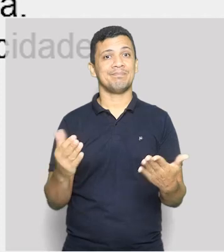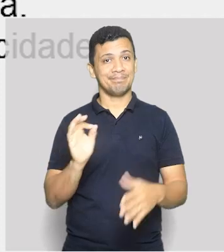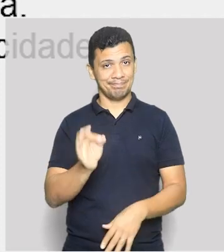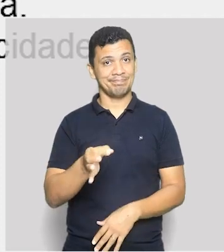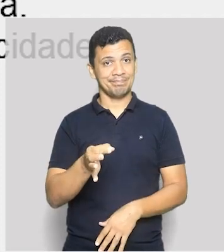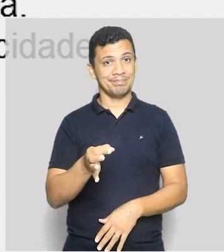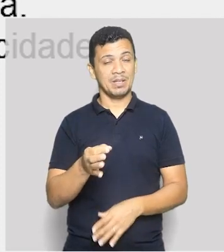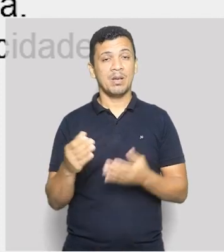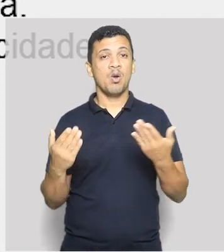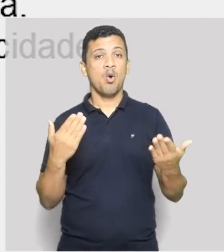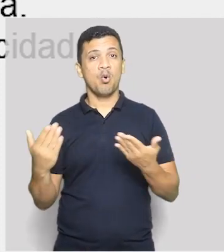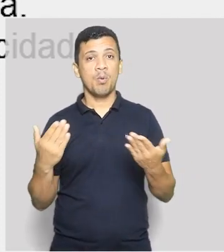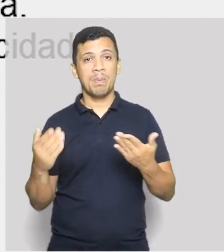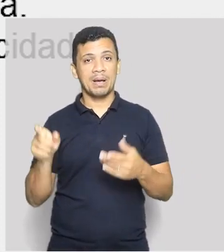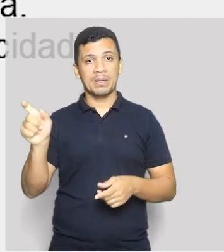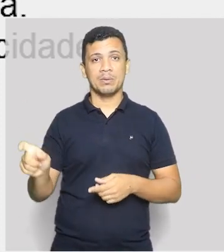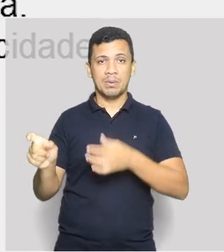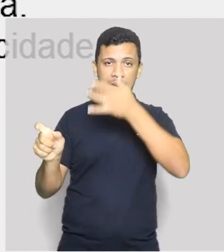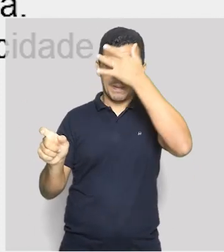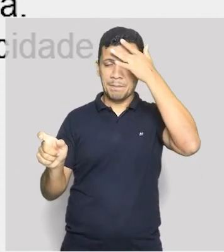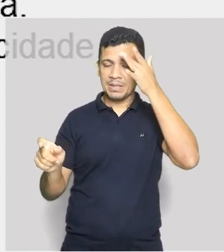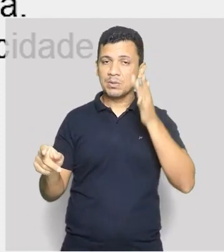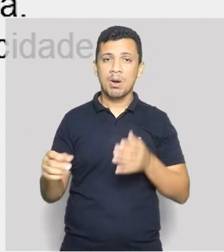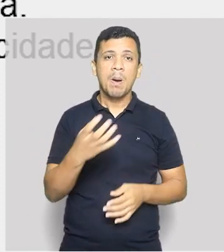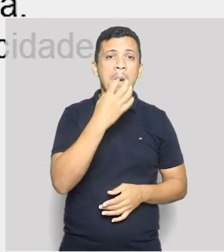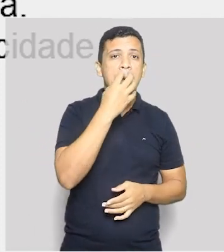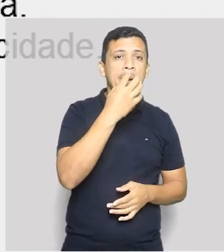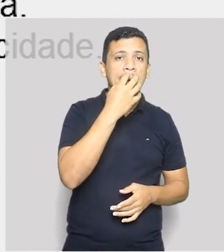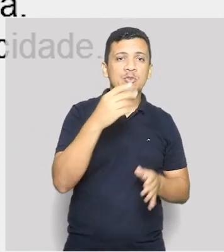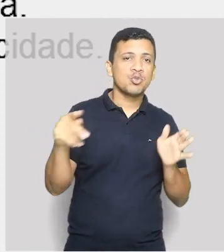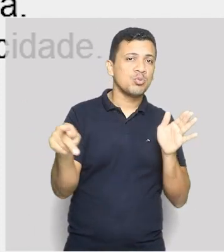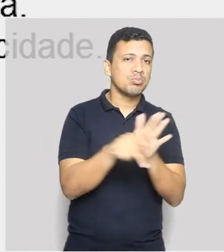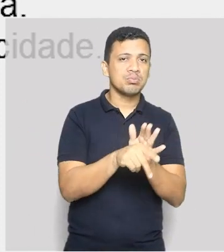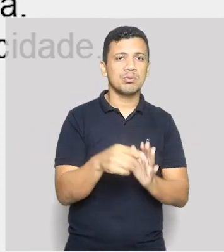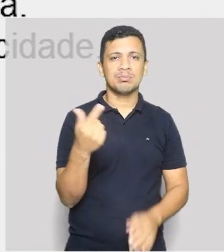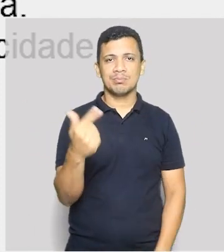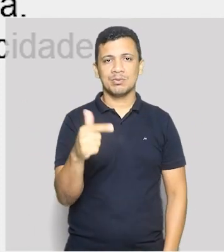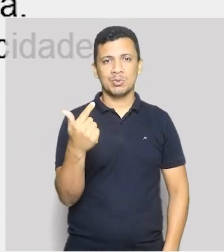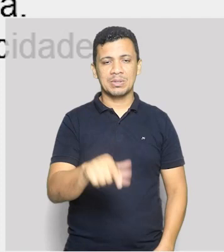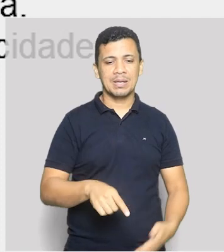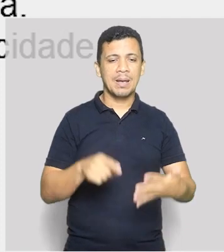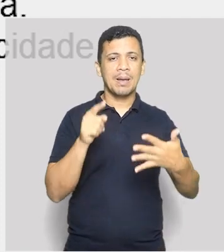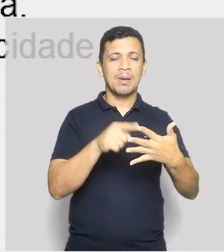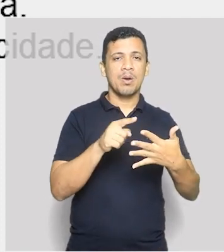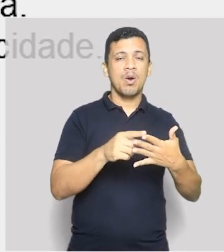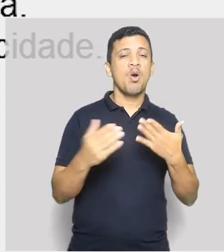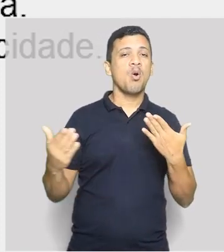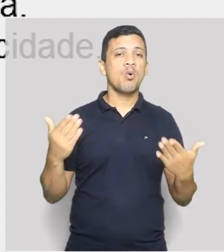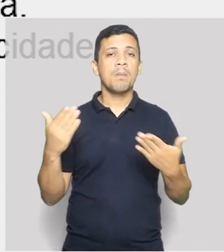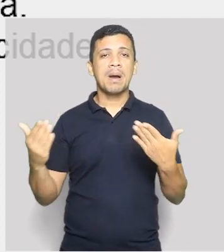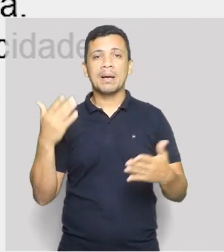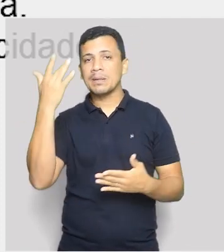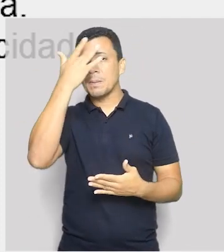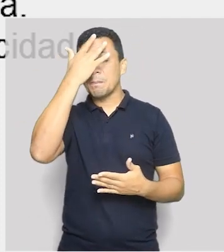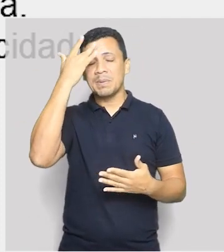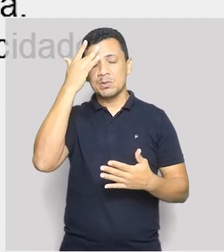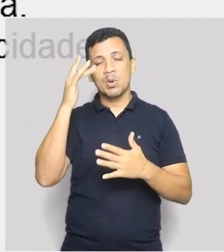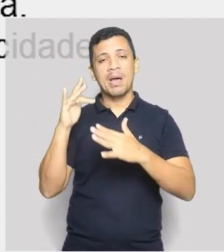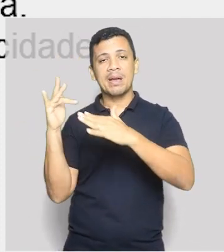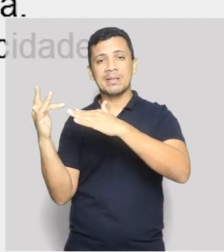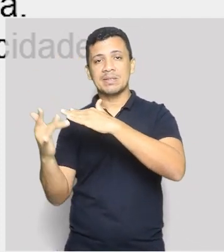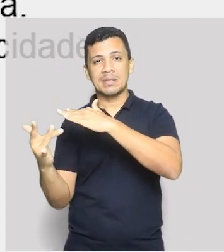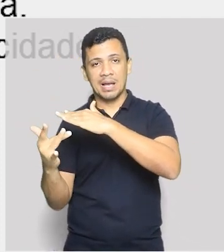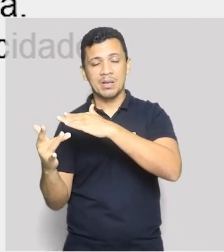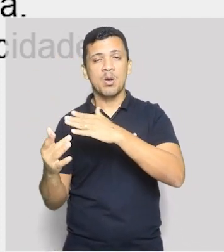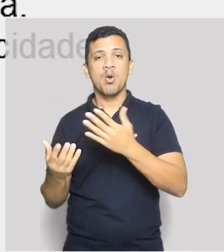Estou comparando alguém a um cão sem dono. Na letra B, eu estou comparando a ação das pessoas nas redes sociais como uma bolha, né?